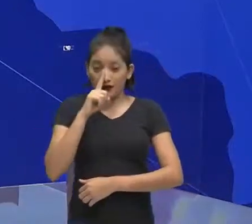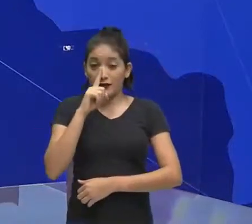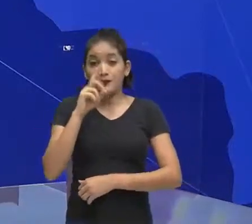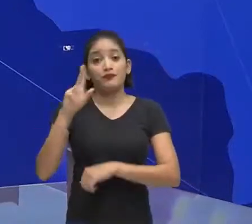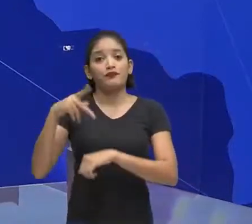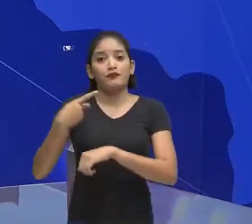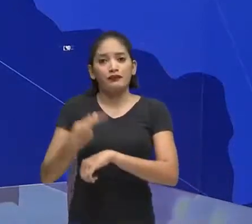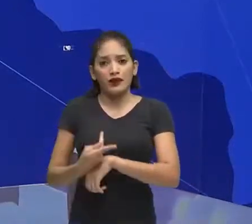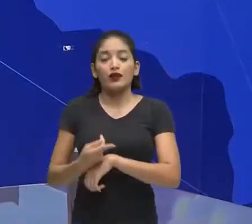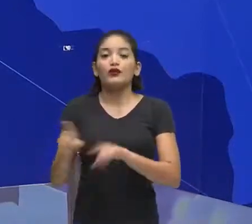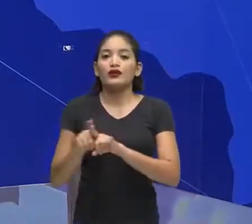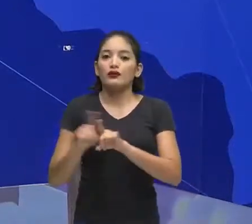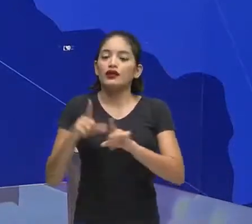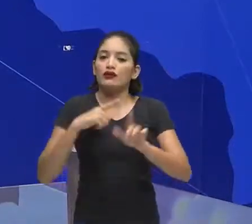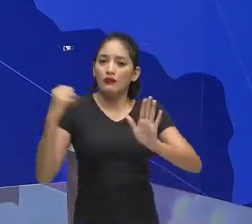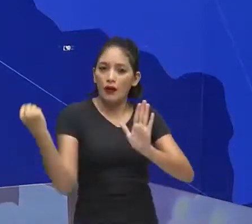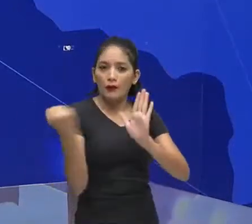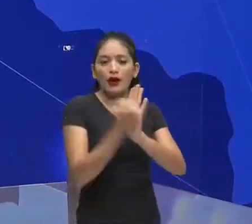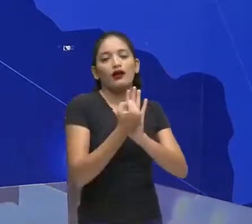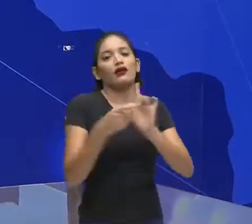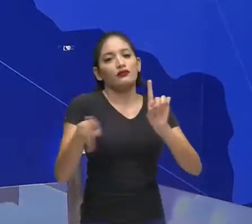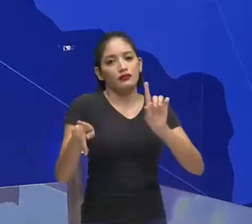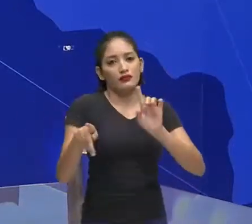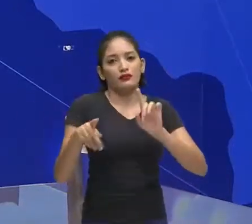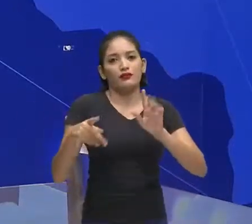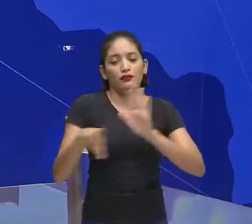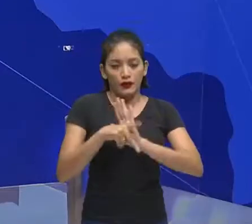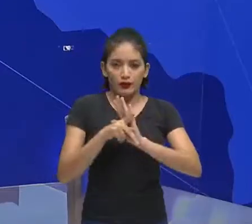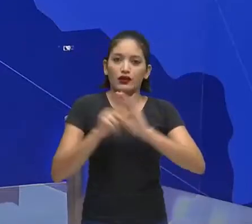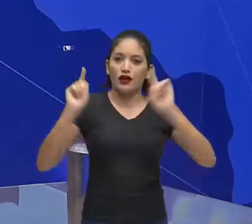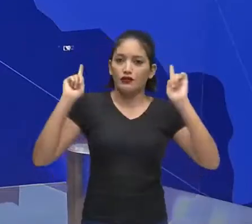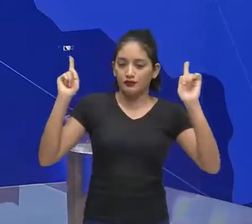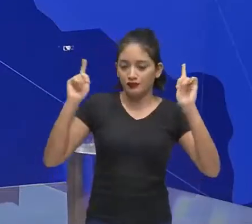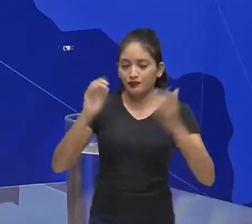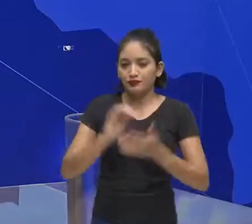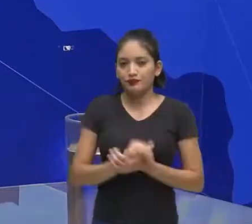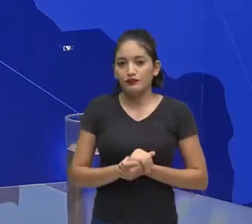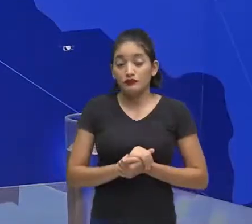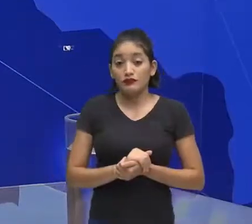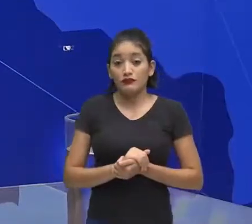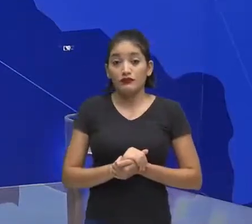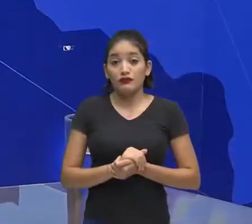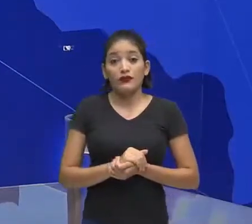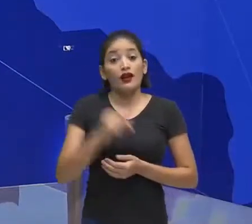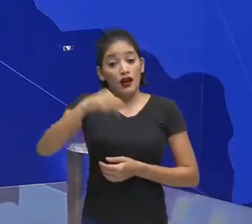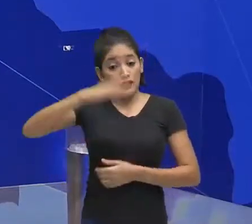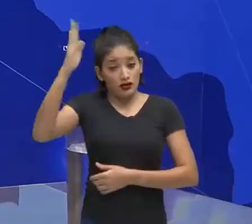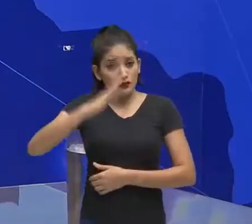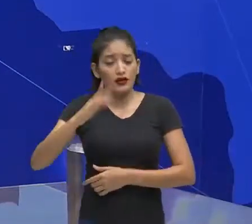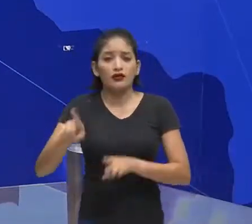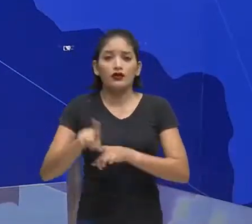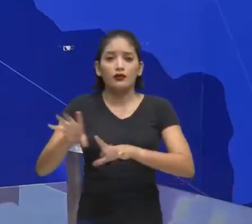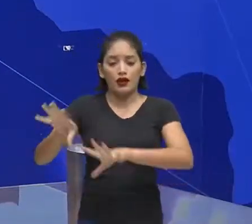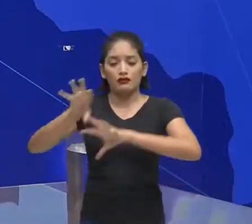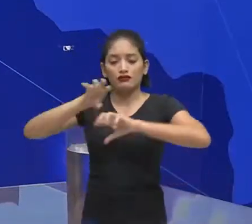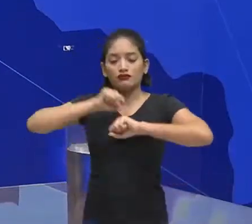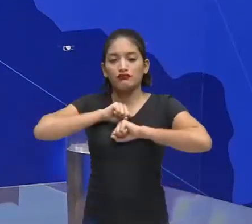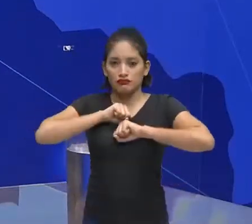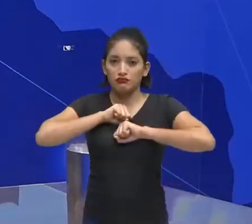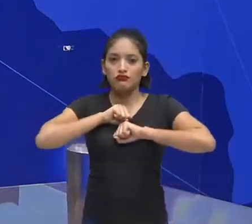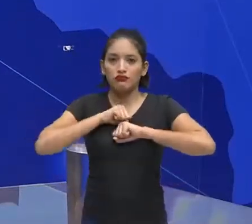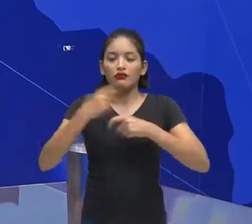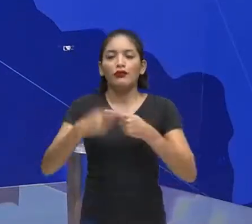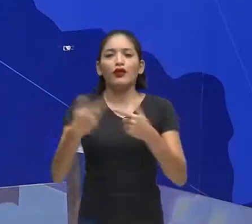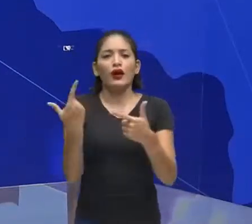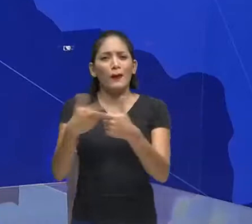virando também o símbolo da campanha. Aqui no Brasil, a gente também absorveu essa campanha do Setembro Amarelo, porque o problema, as